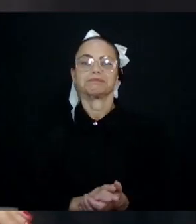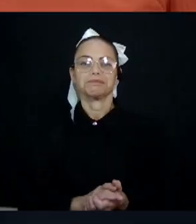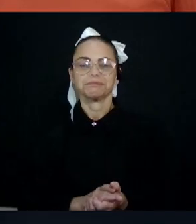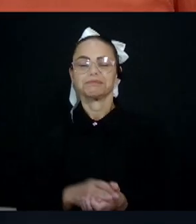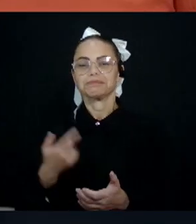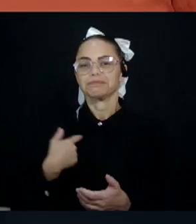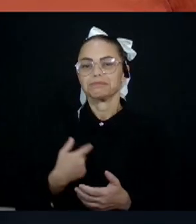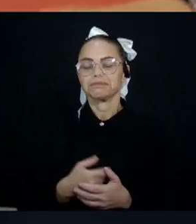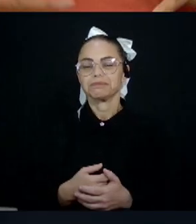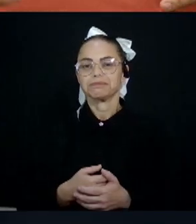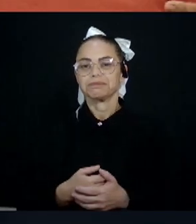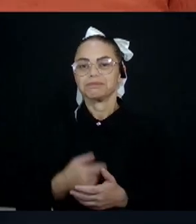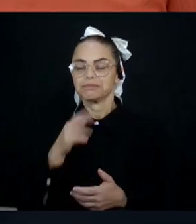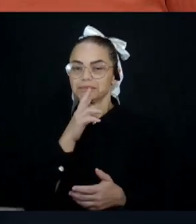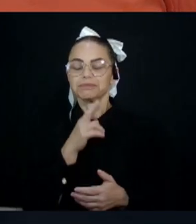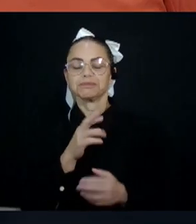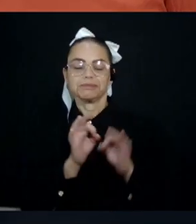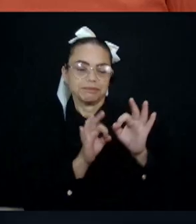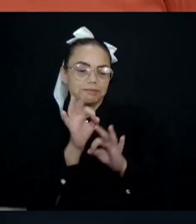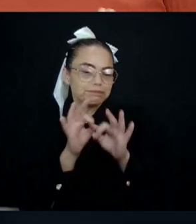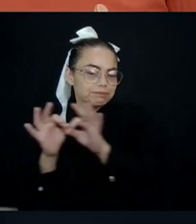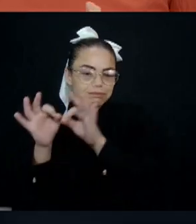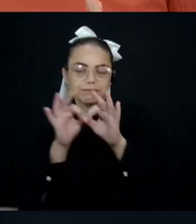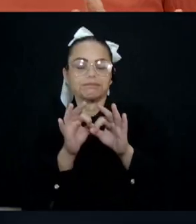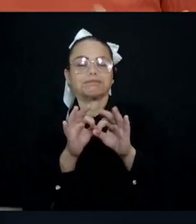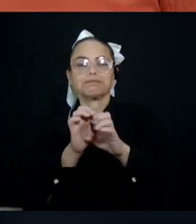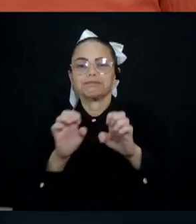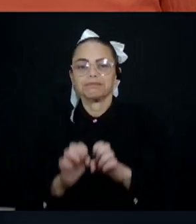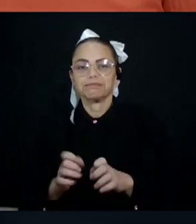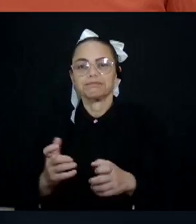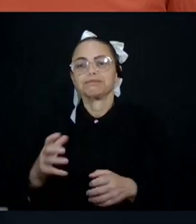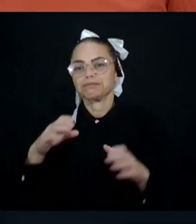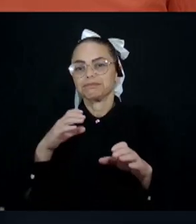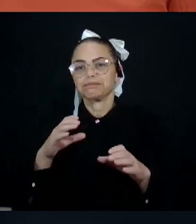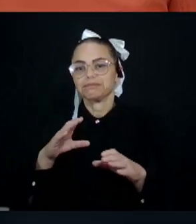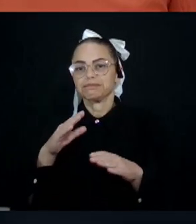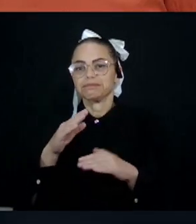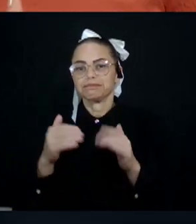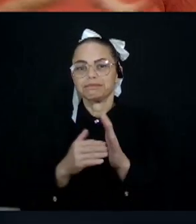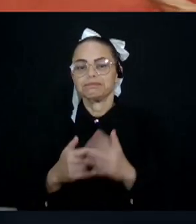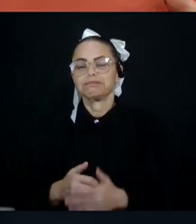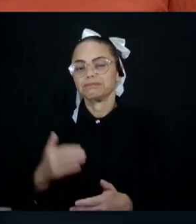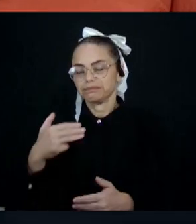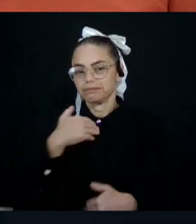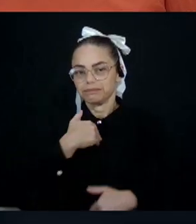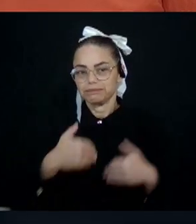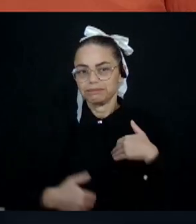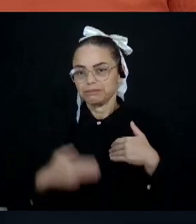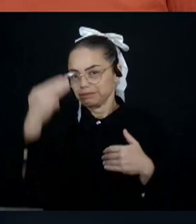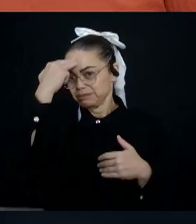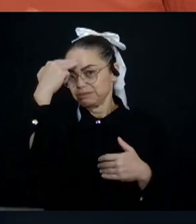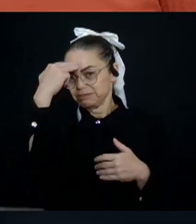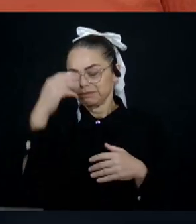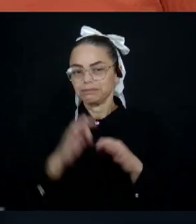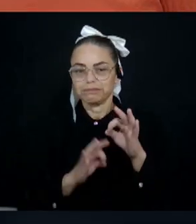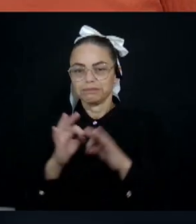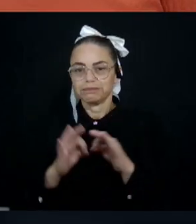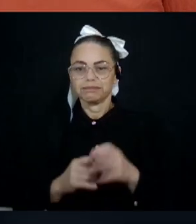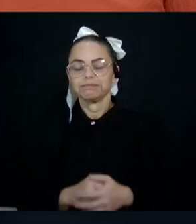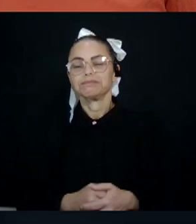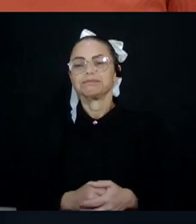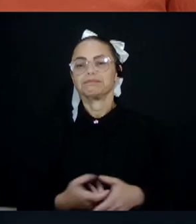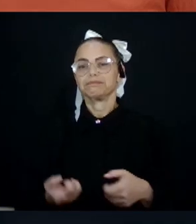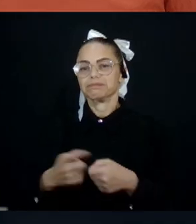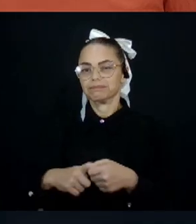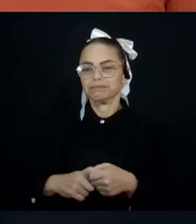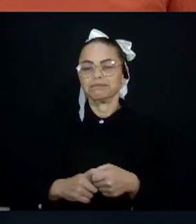uma reestruturação total, né? O corpo, a mente, aí o planejamento de volta à